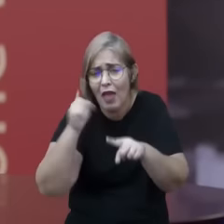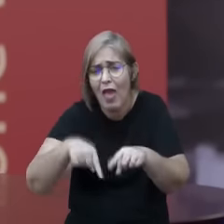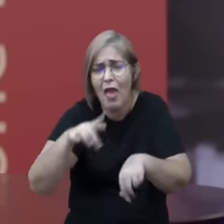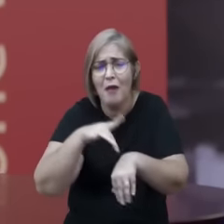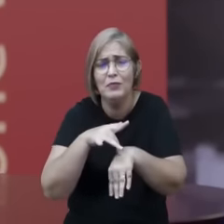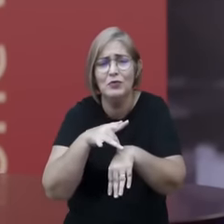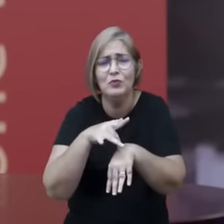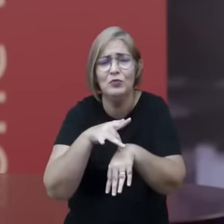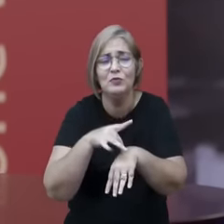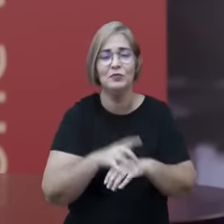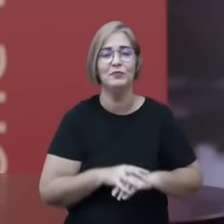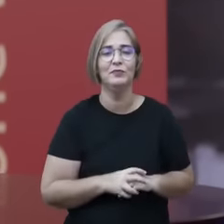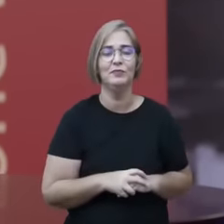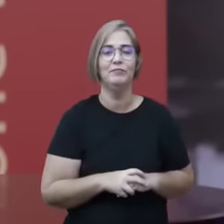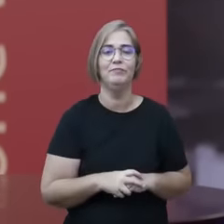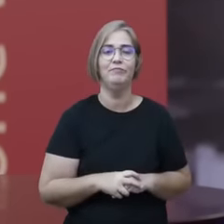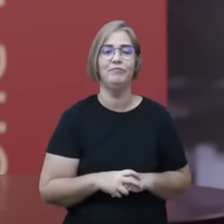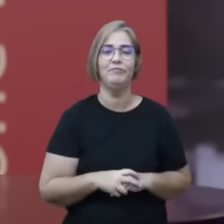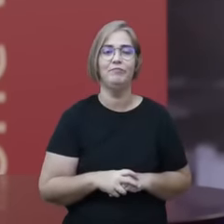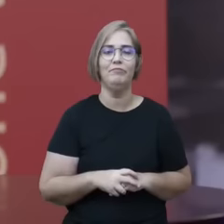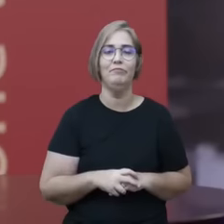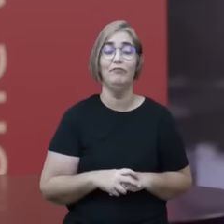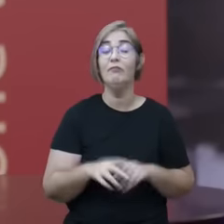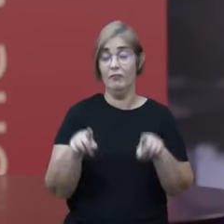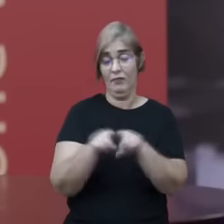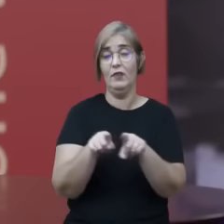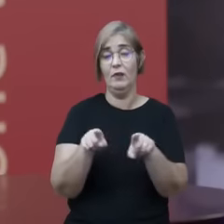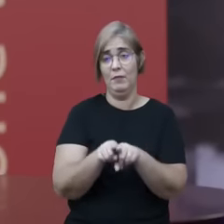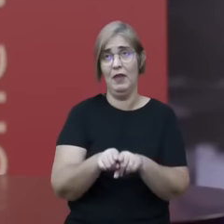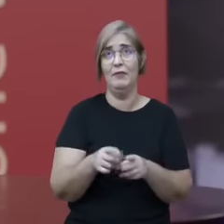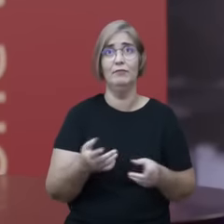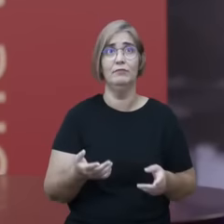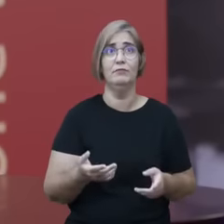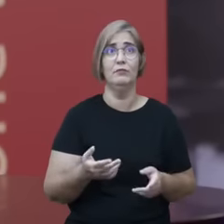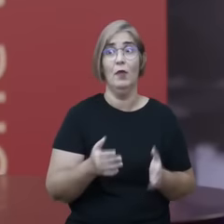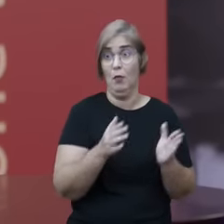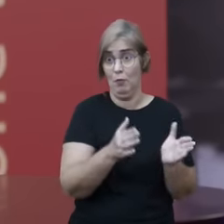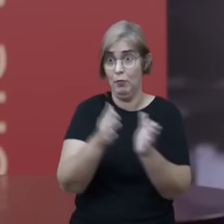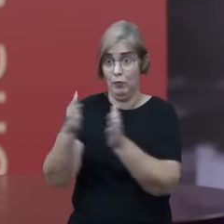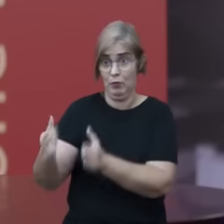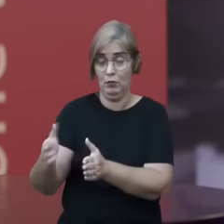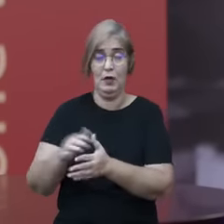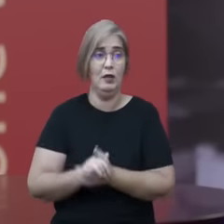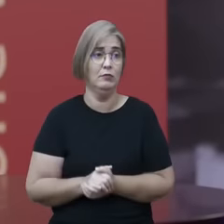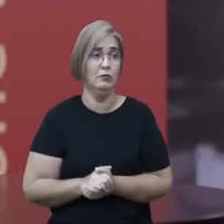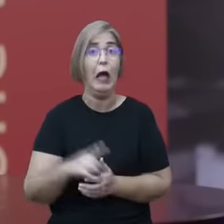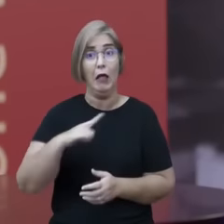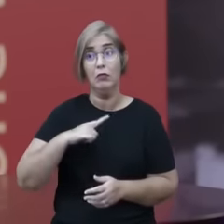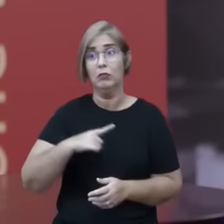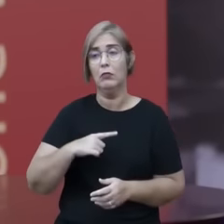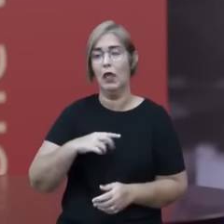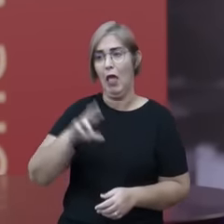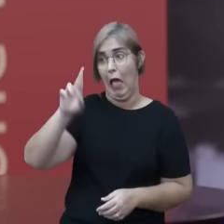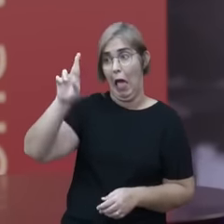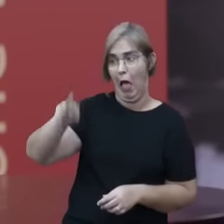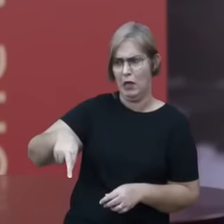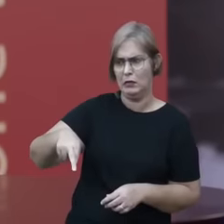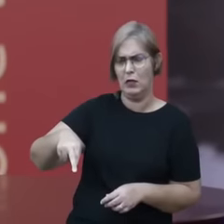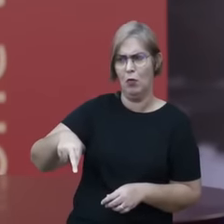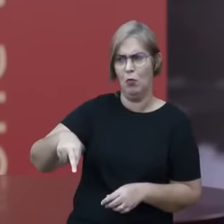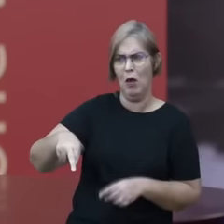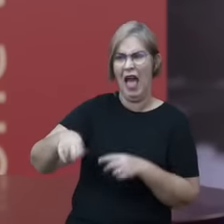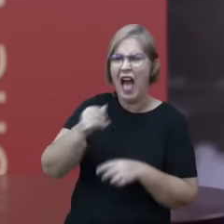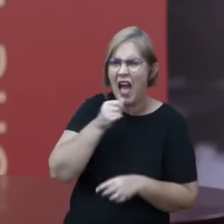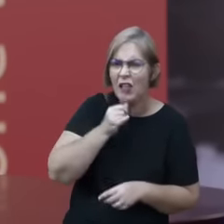Ora, eh, também isso não significa que, por outro lado, a nossa razão seja totalmente impotente. Ao contrário,